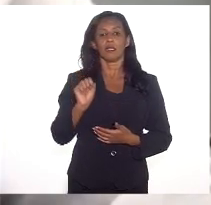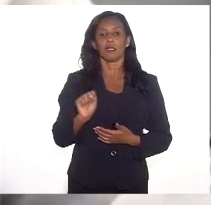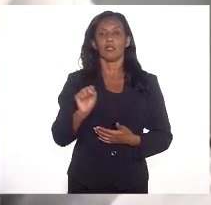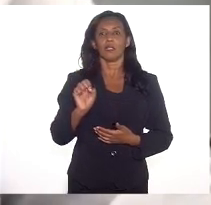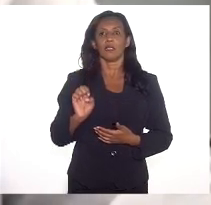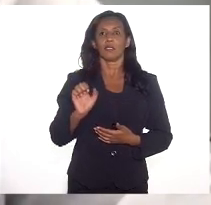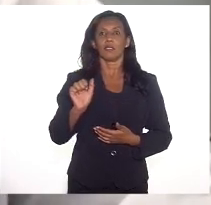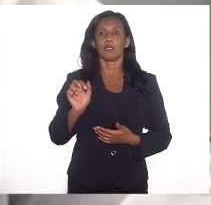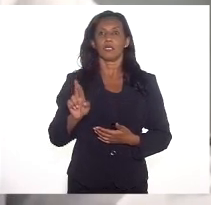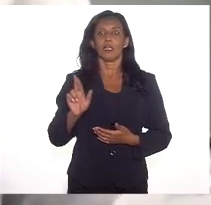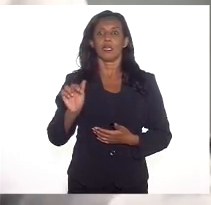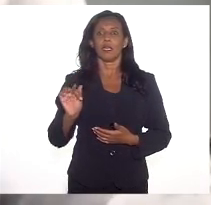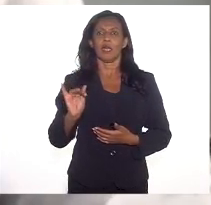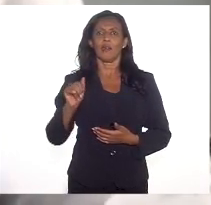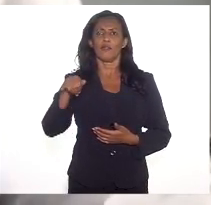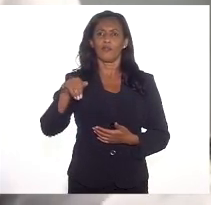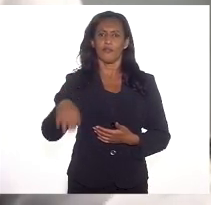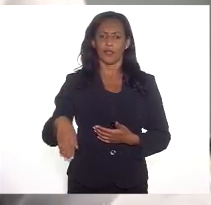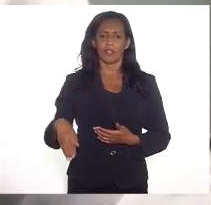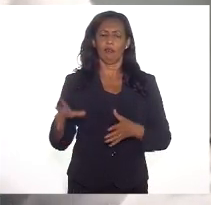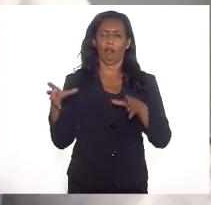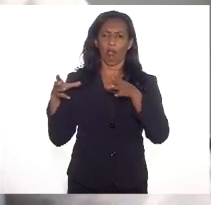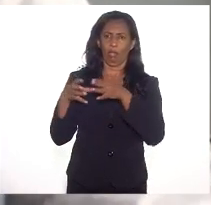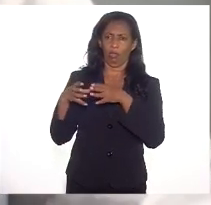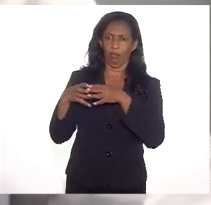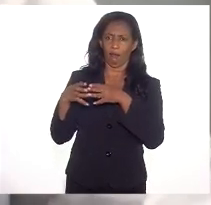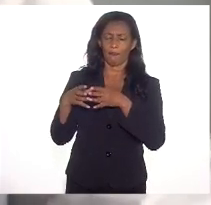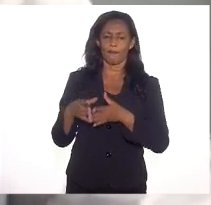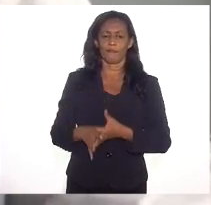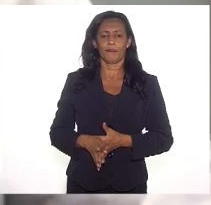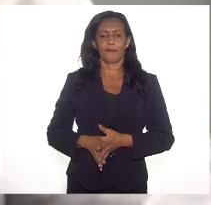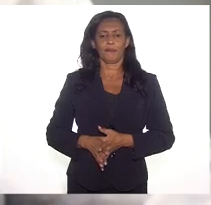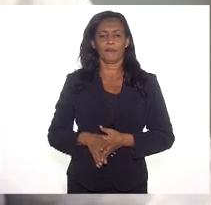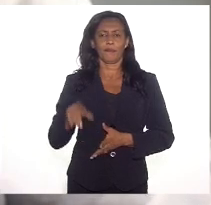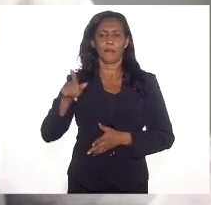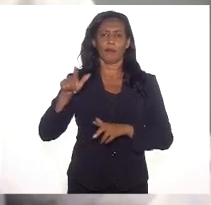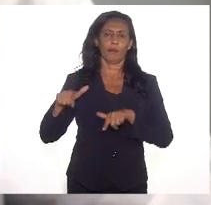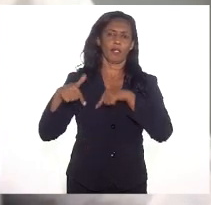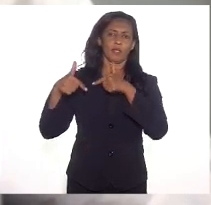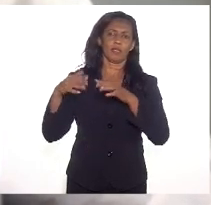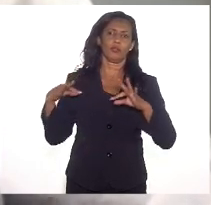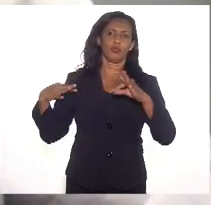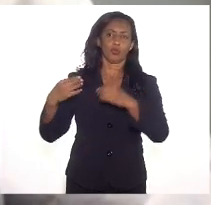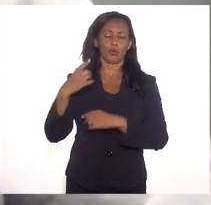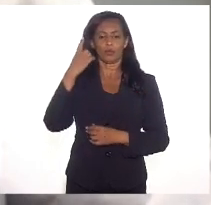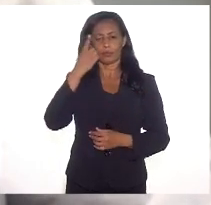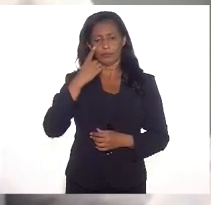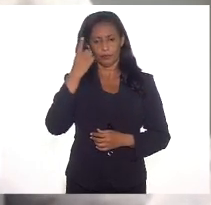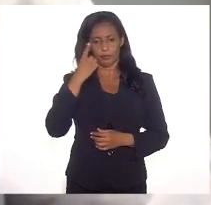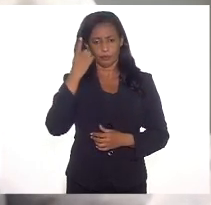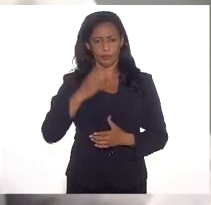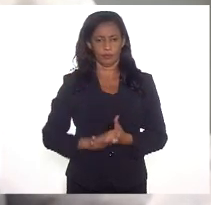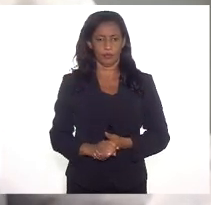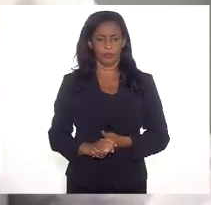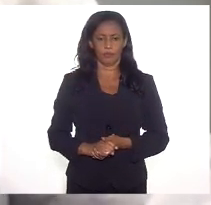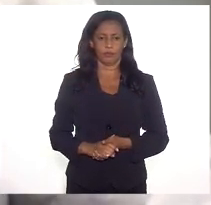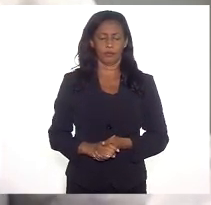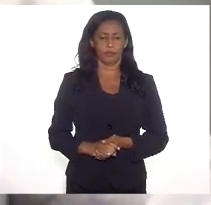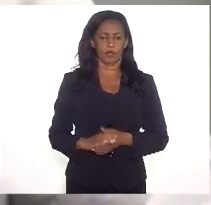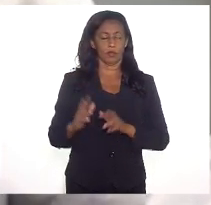comissão, deputado Luiz Martins, a comissão ganhou muito vigor, a comissão dos servidores, com a atuação de todos os deputados ali. Claro que são temas